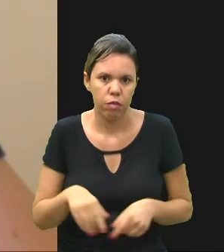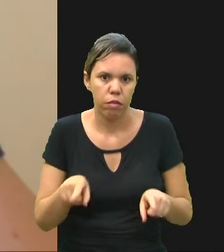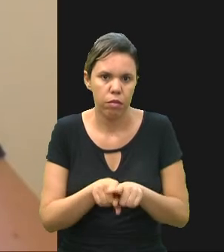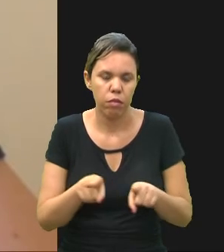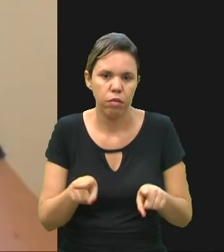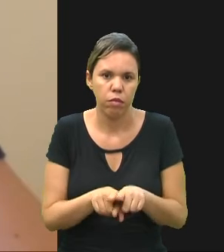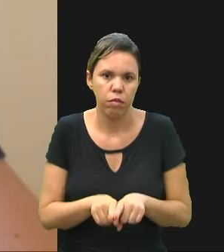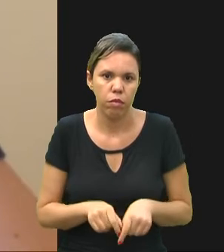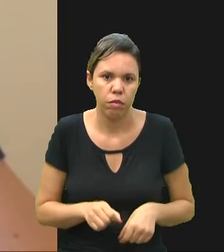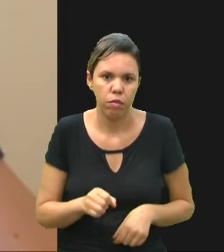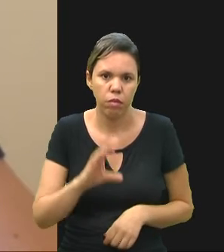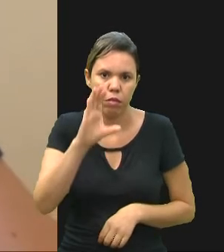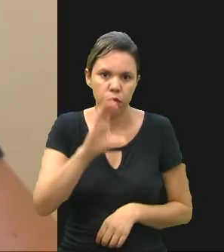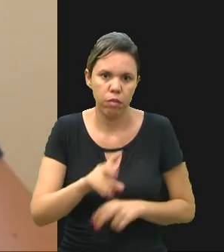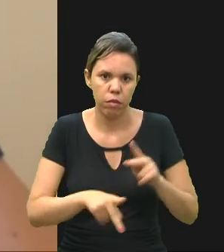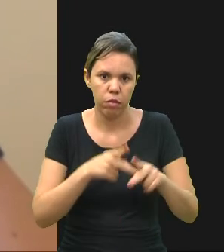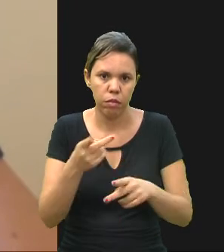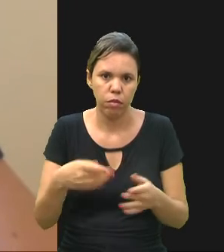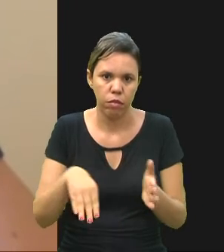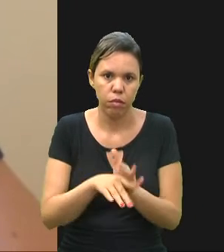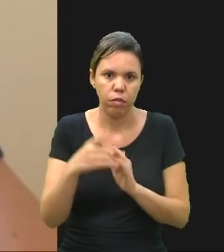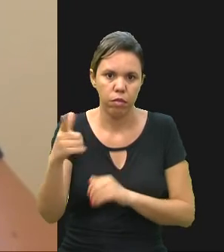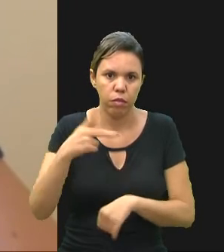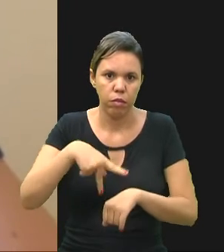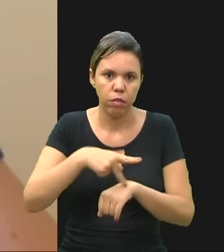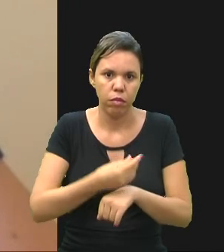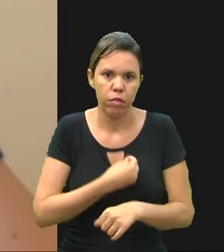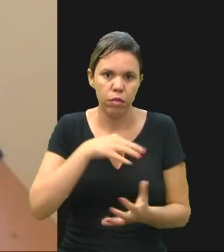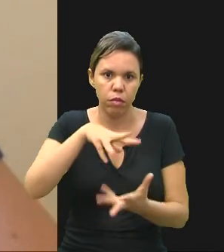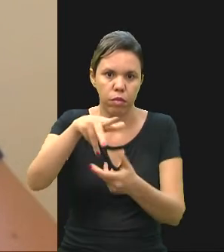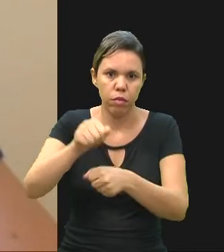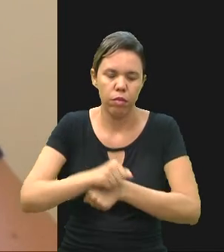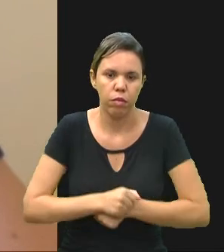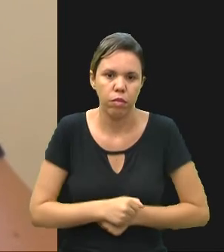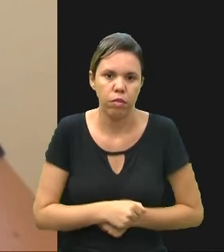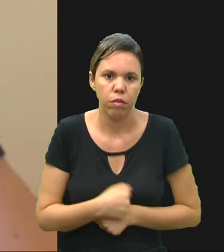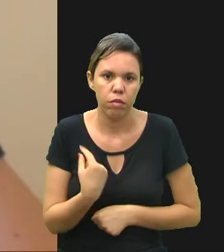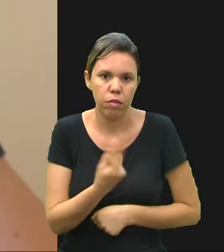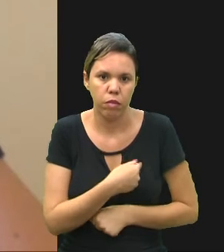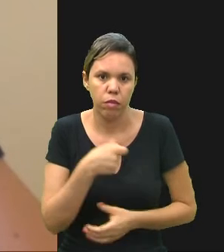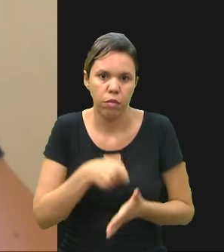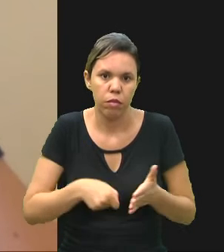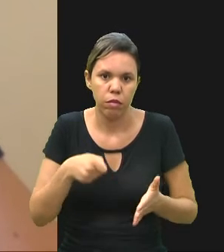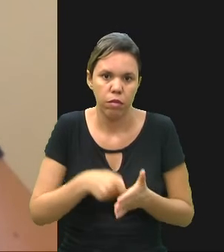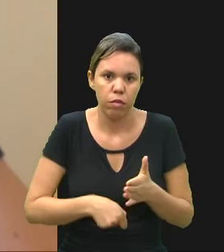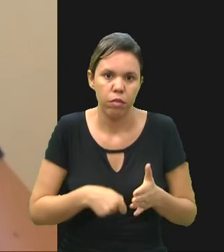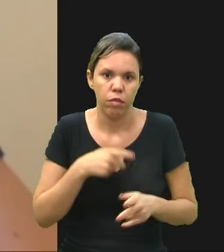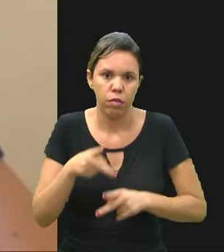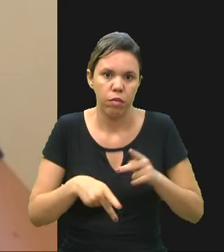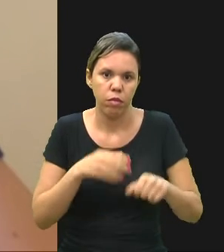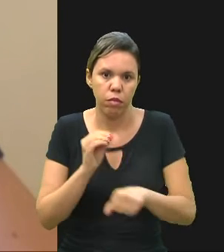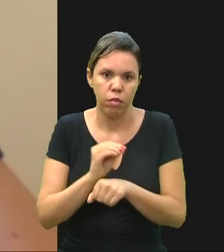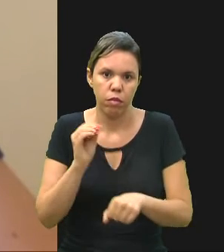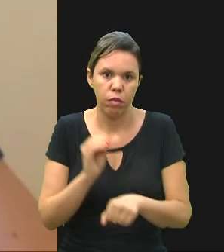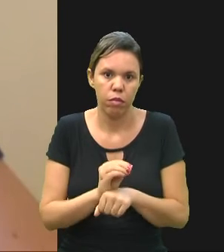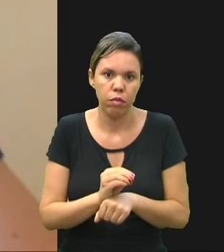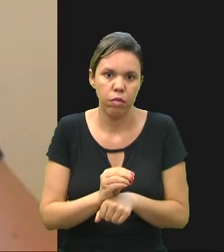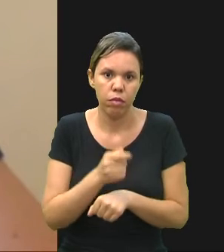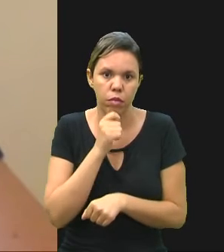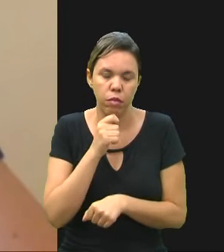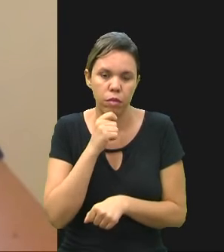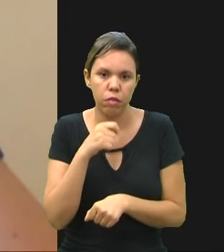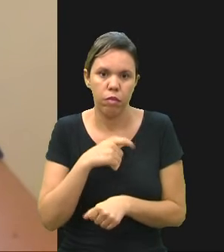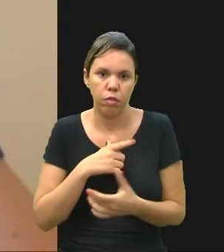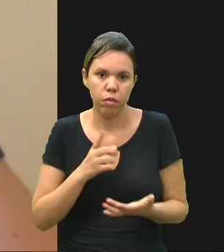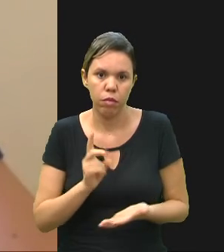e também dos cidadãos que vivem em outros países mundo afora. A nossa luta é por proteger aquilo que